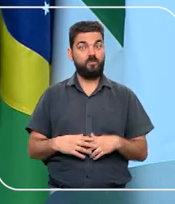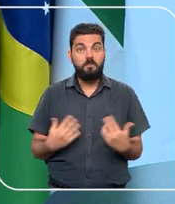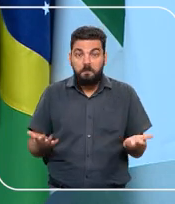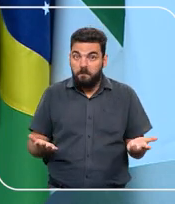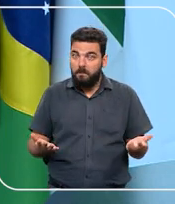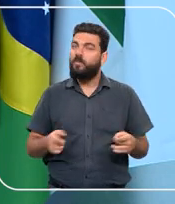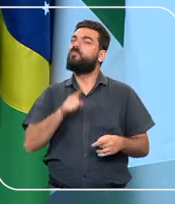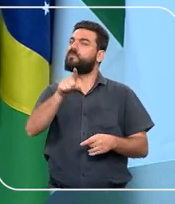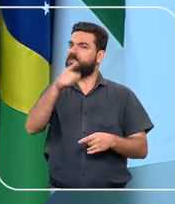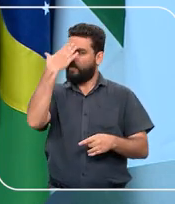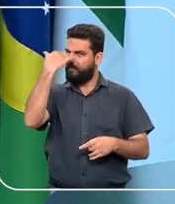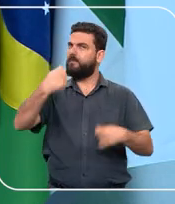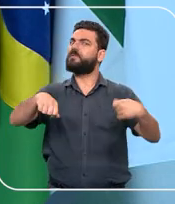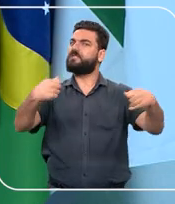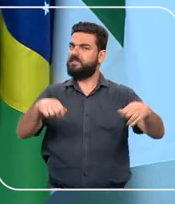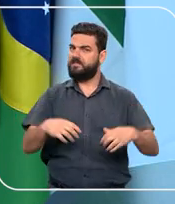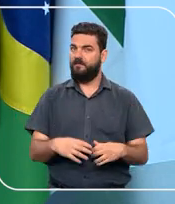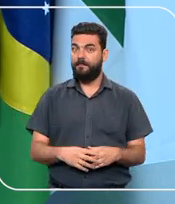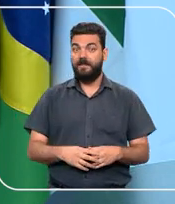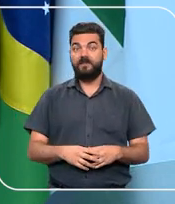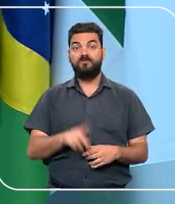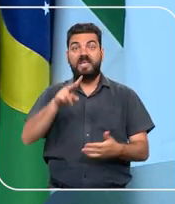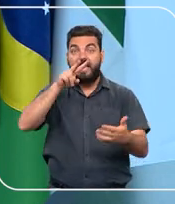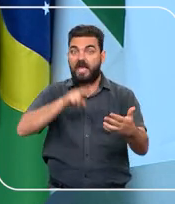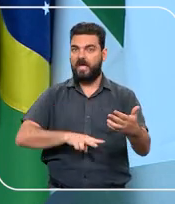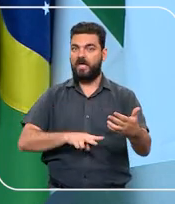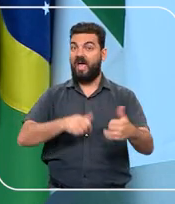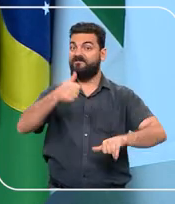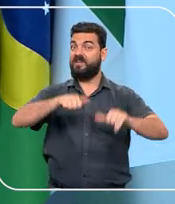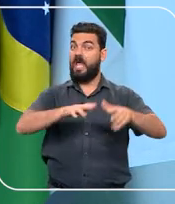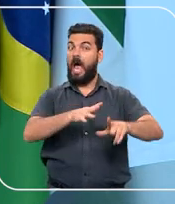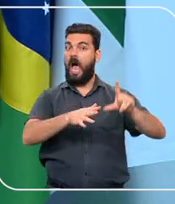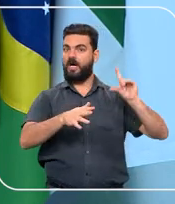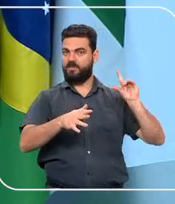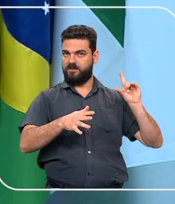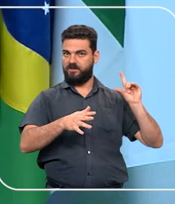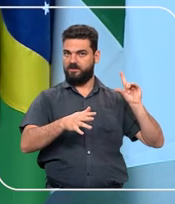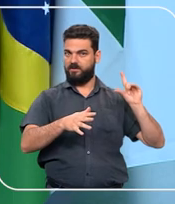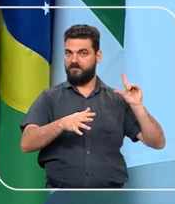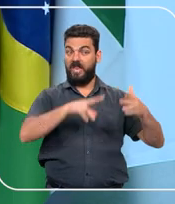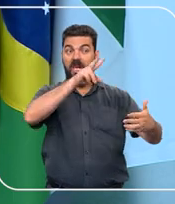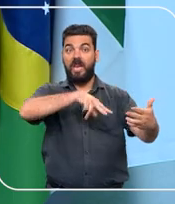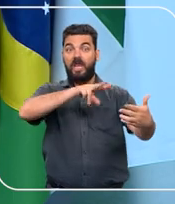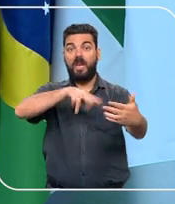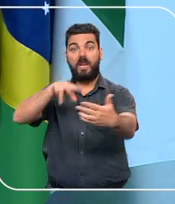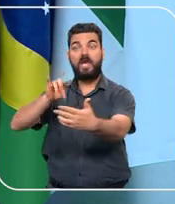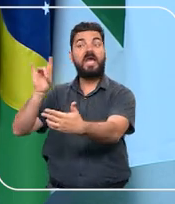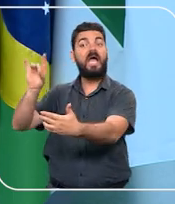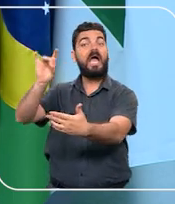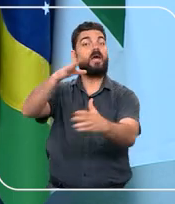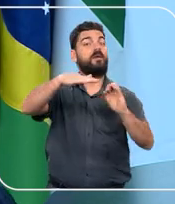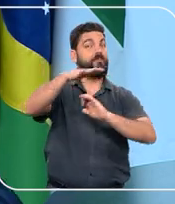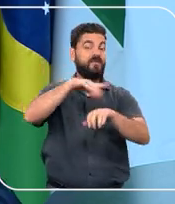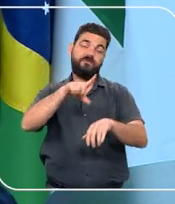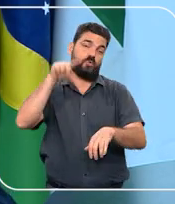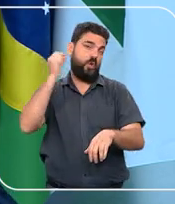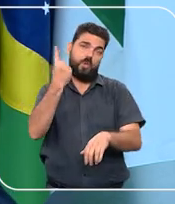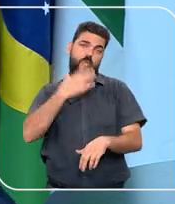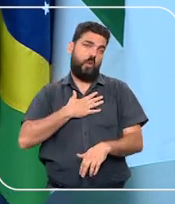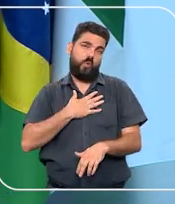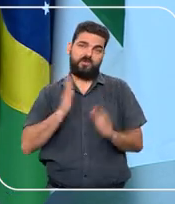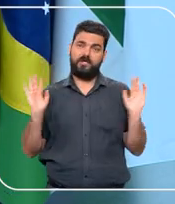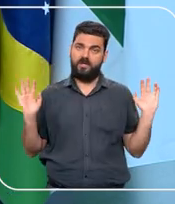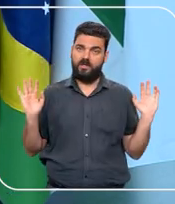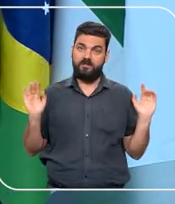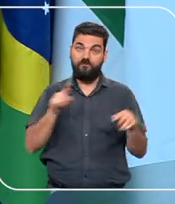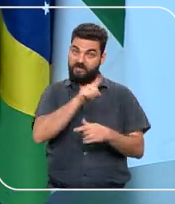clausulas então só resta pro consumidor nessa hipótese analisar os contratos das diferentes operadoras e optar por aquela